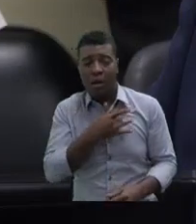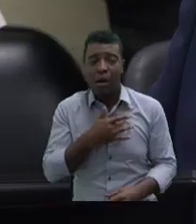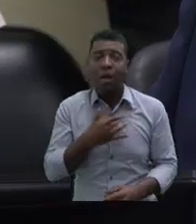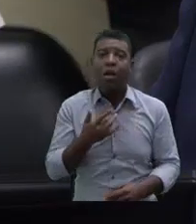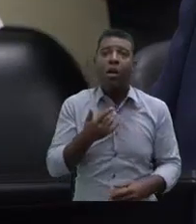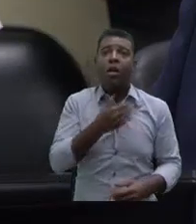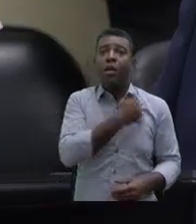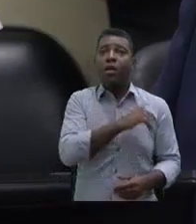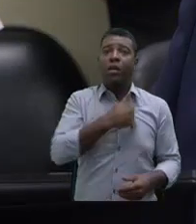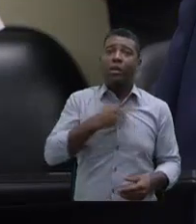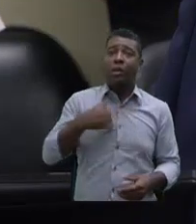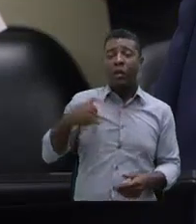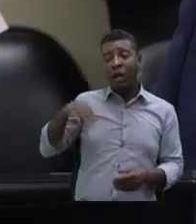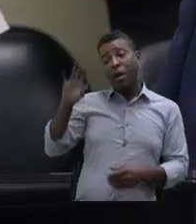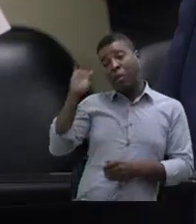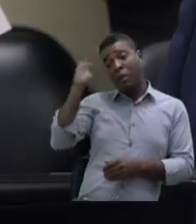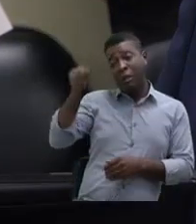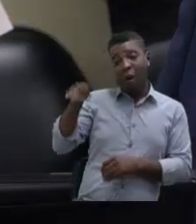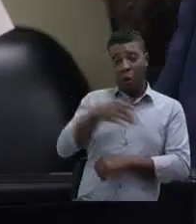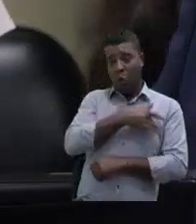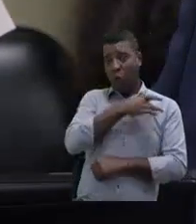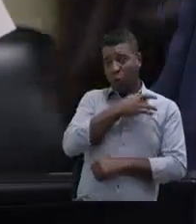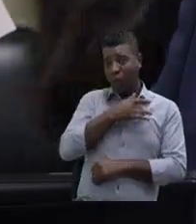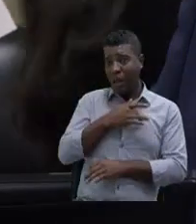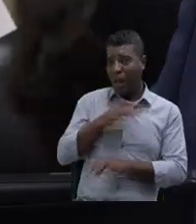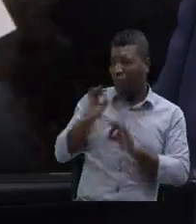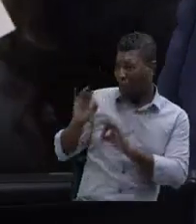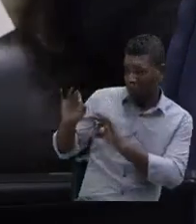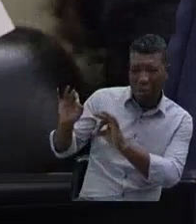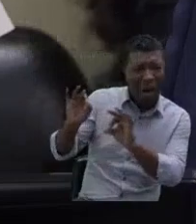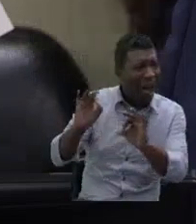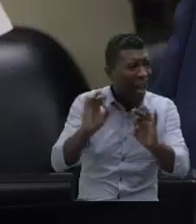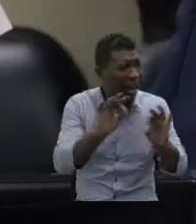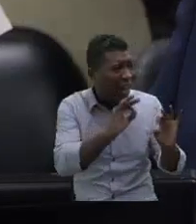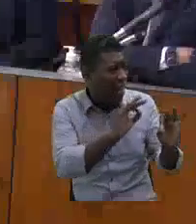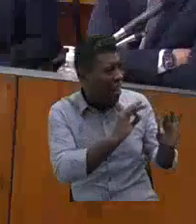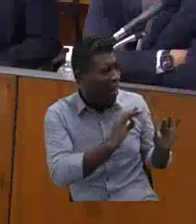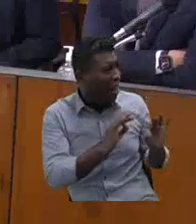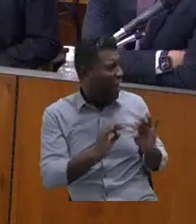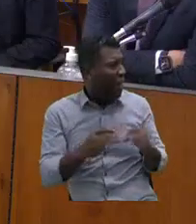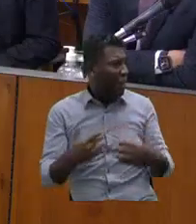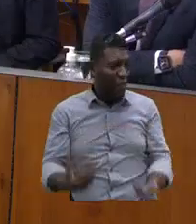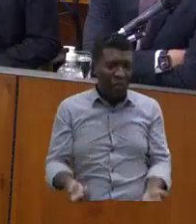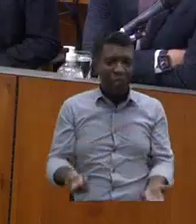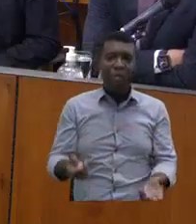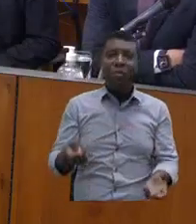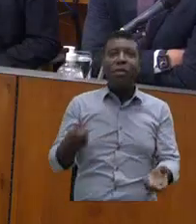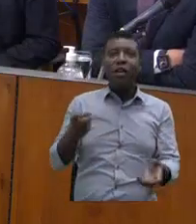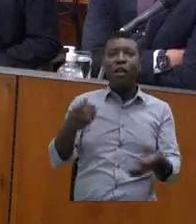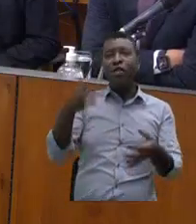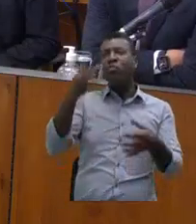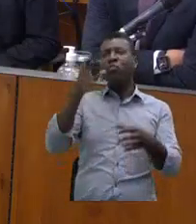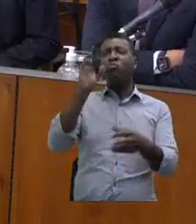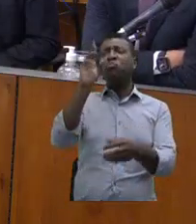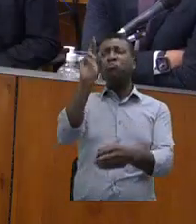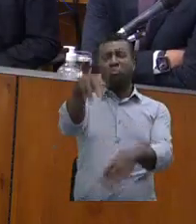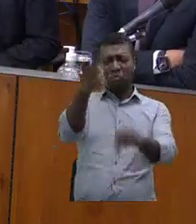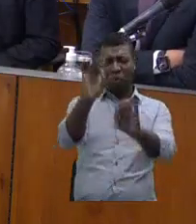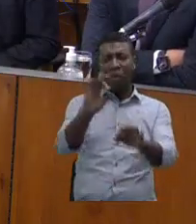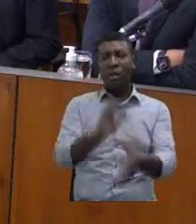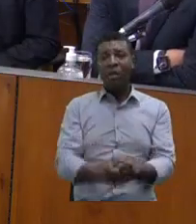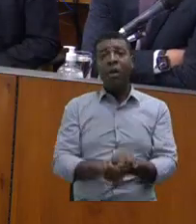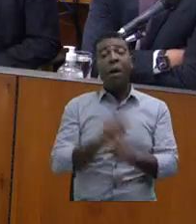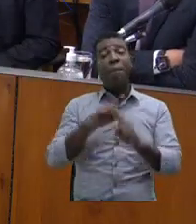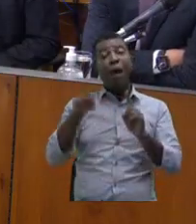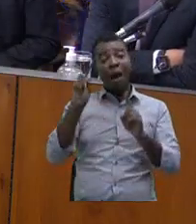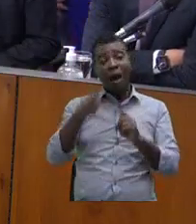mais cruzeirense do que atleticano assistir o Cruzeiro até. Não é isso, professor Cleiton? Com certeza. Mas é realmente um atrativo turístico